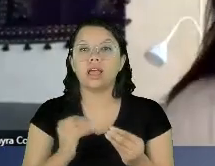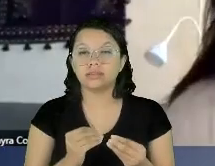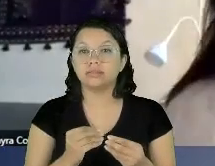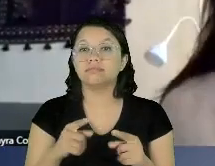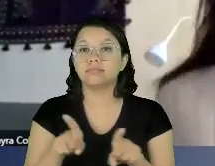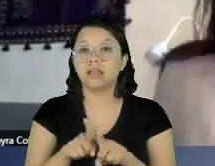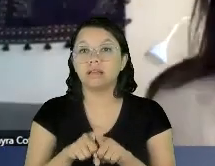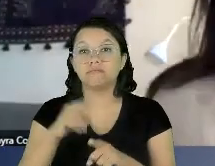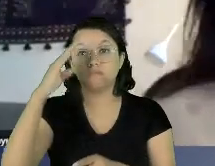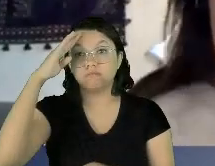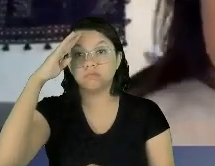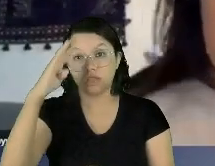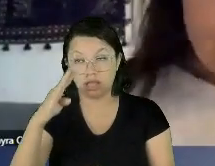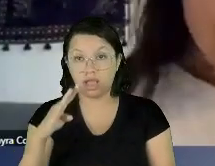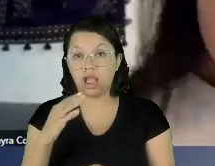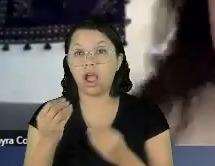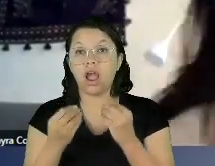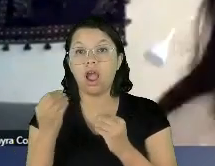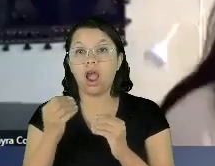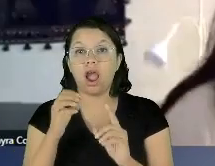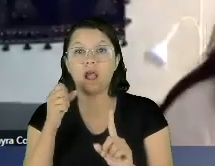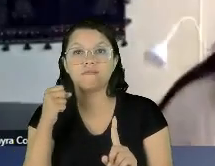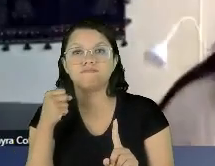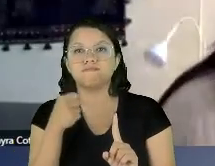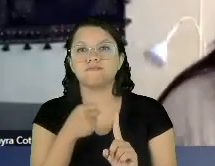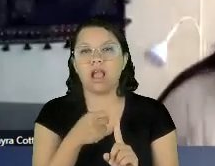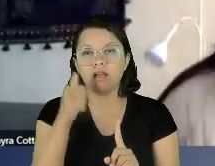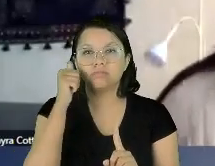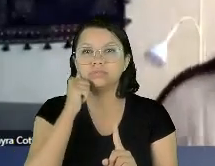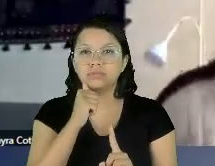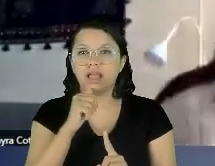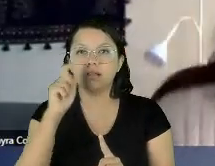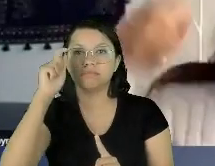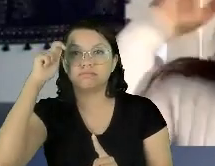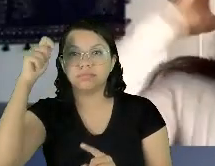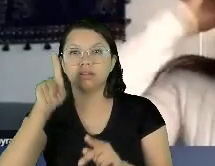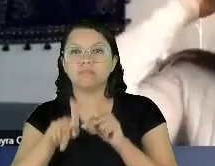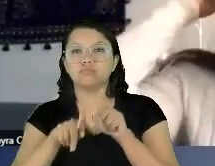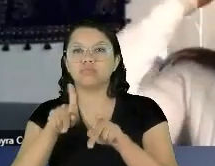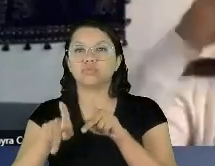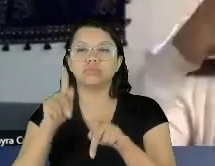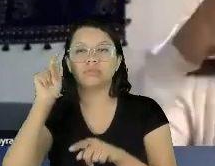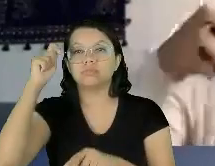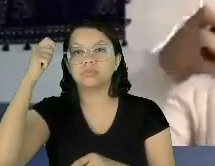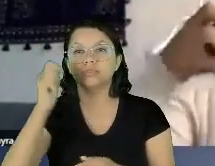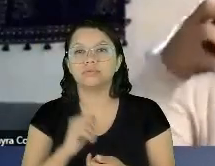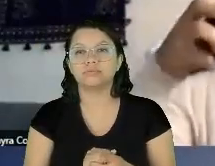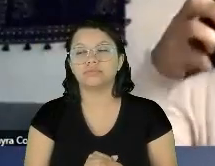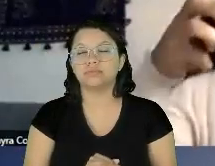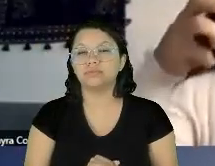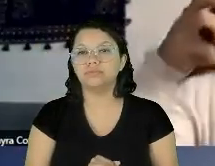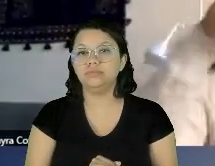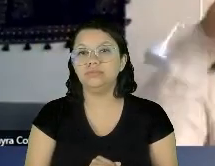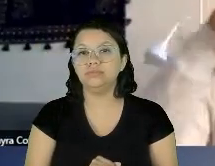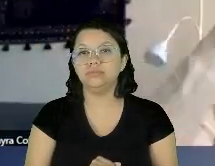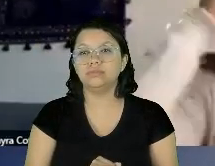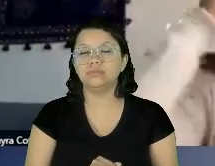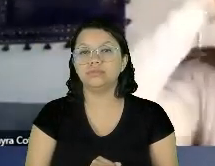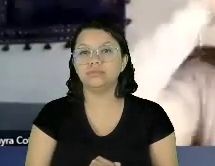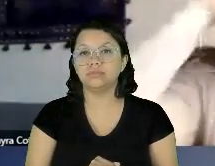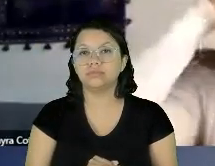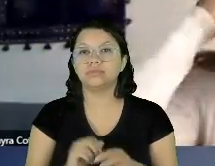reflexão aqui, né, trazendo principalmente como que é o impacto para as pessoas, para as mulheres negras, para a população negra,